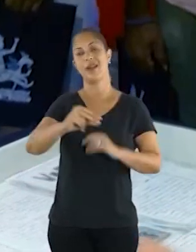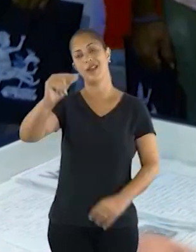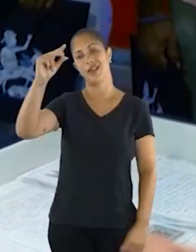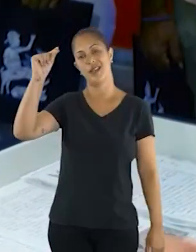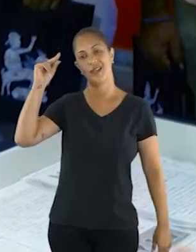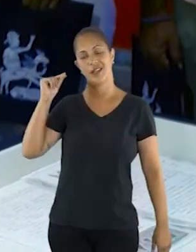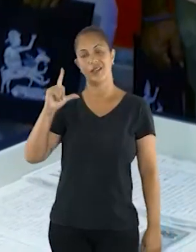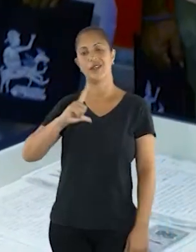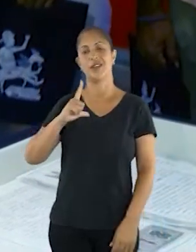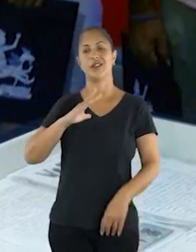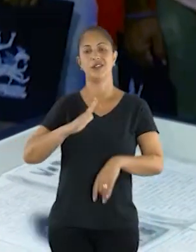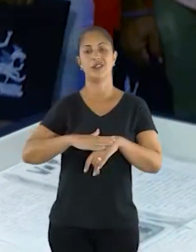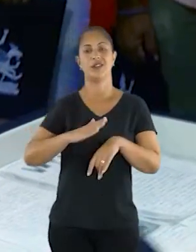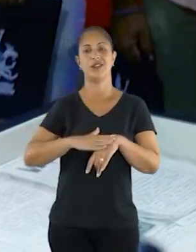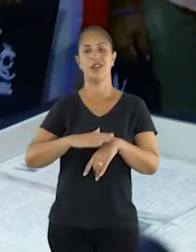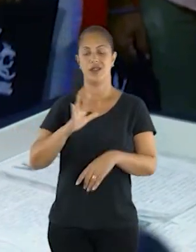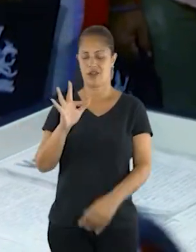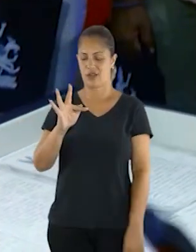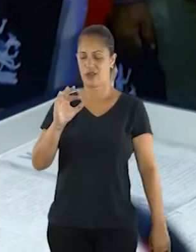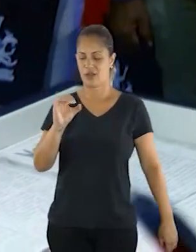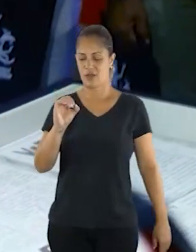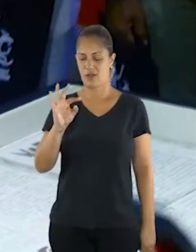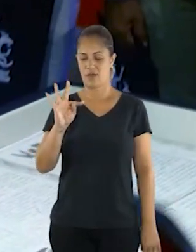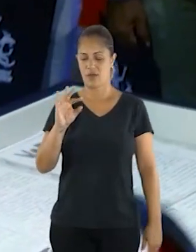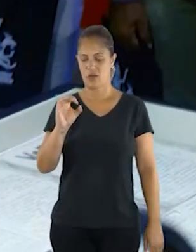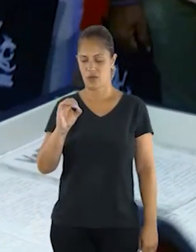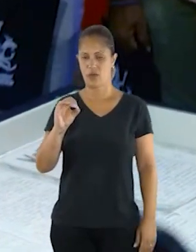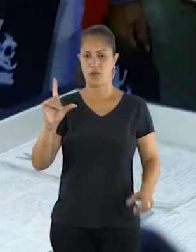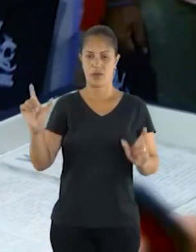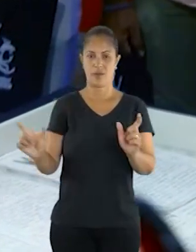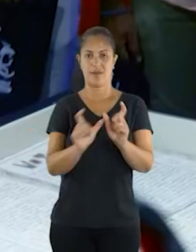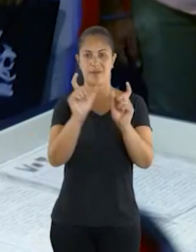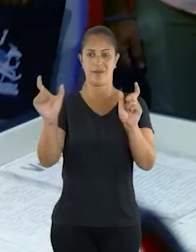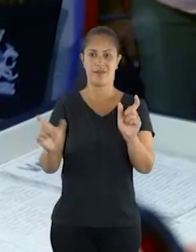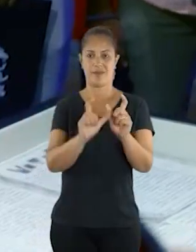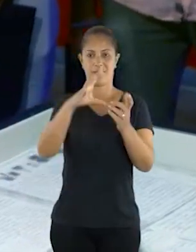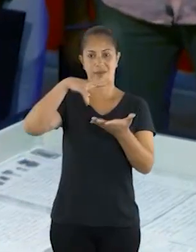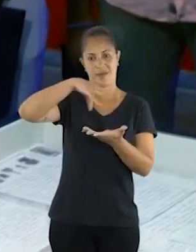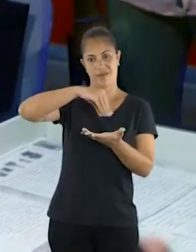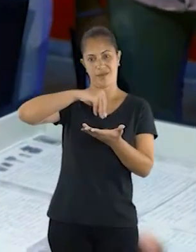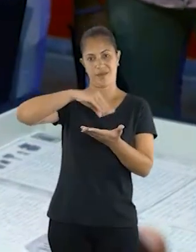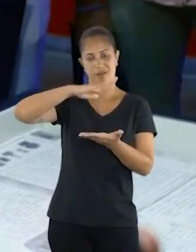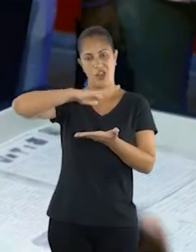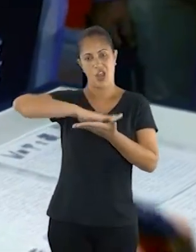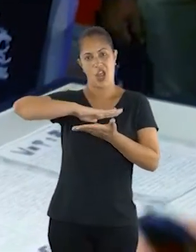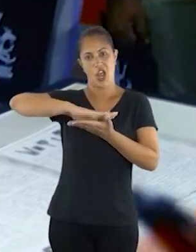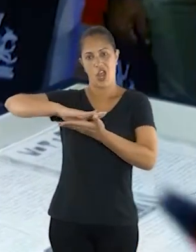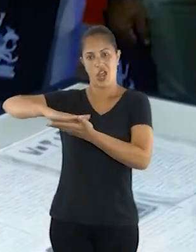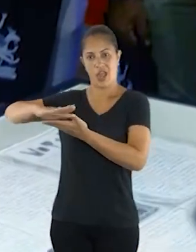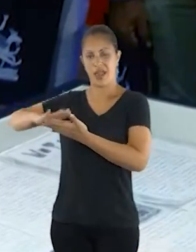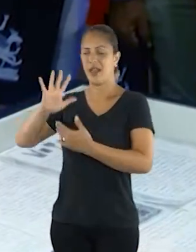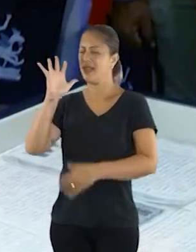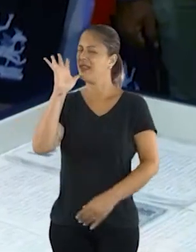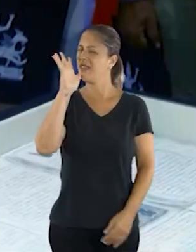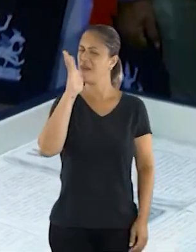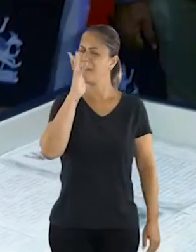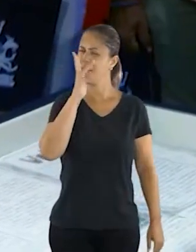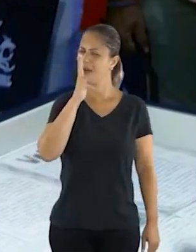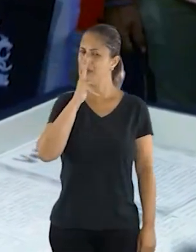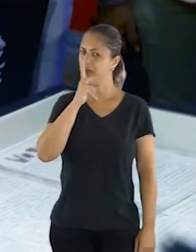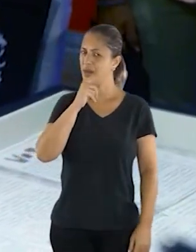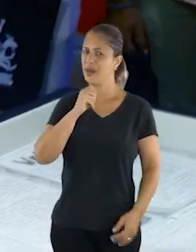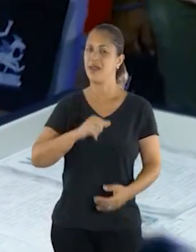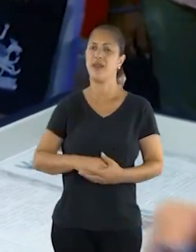tinha, que chamava fotocomposição, que fazia assim, né? Então ele fazia porque ele demorava